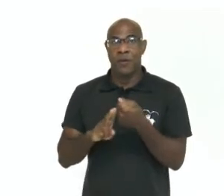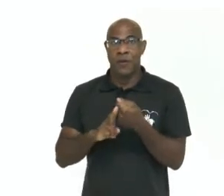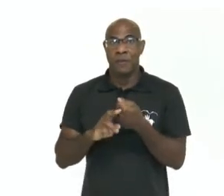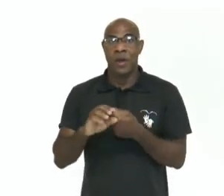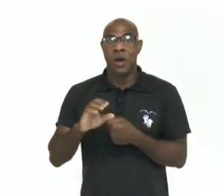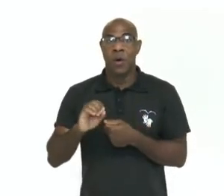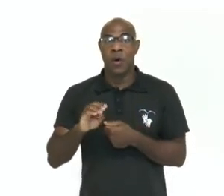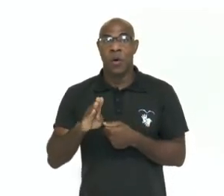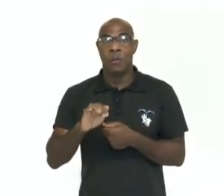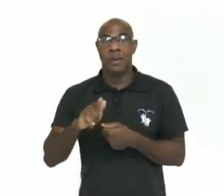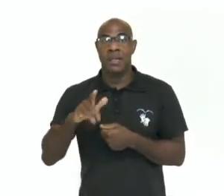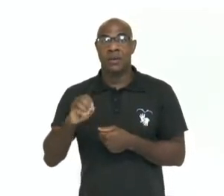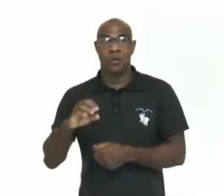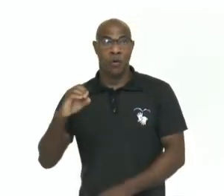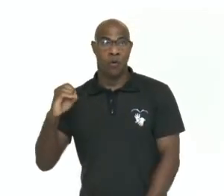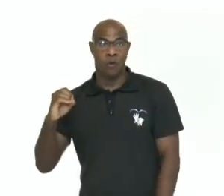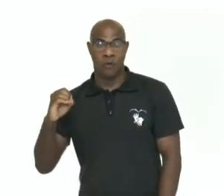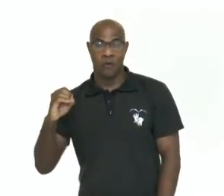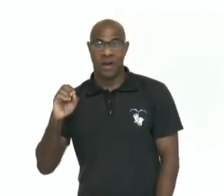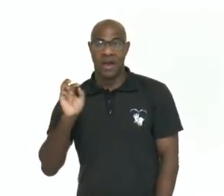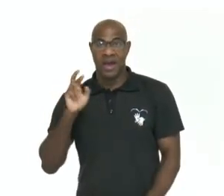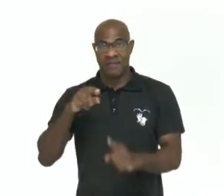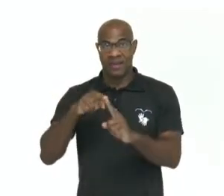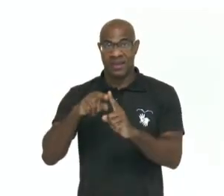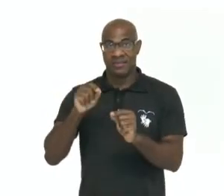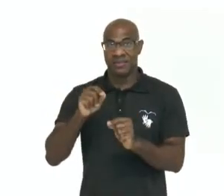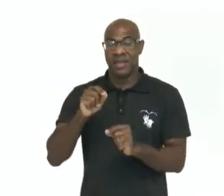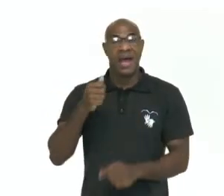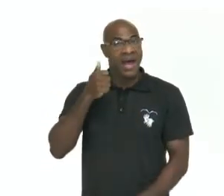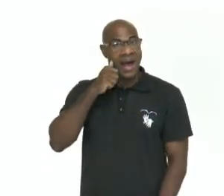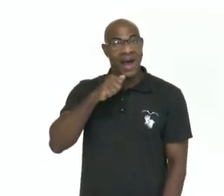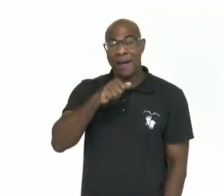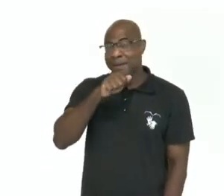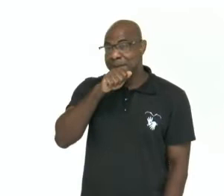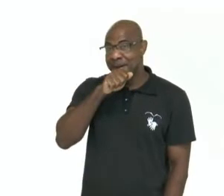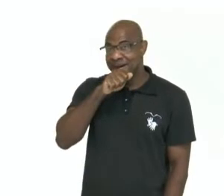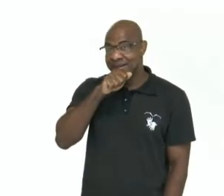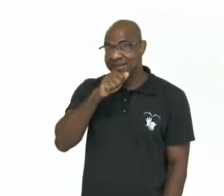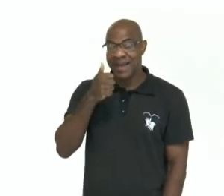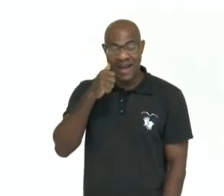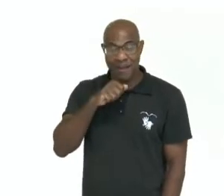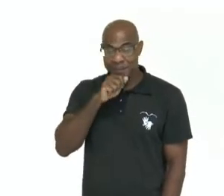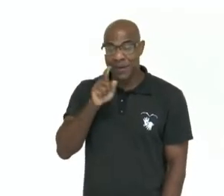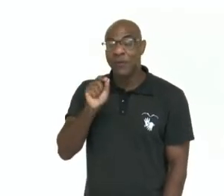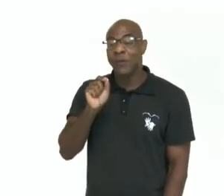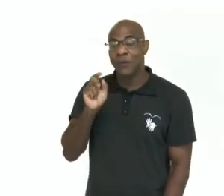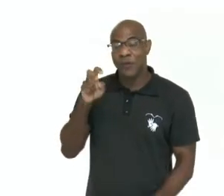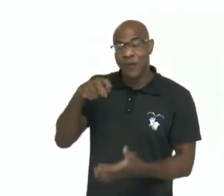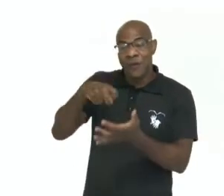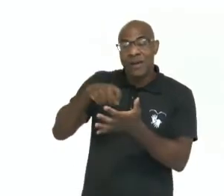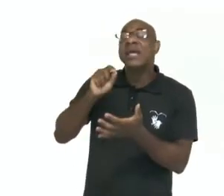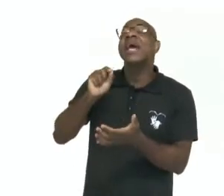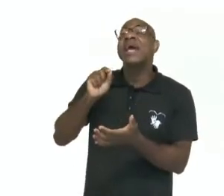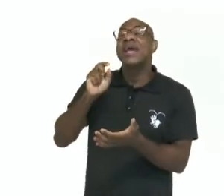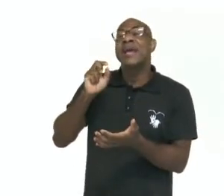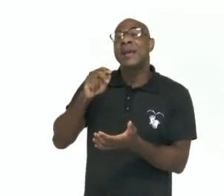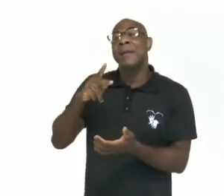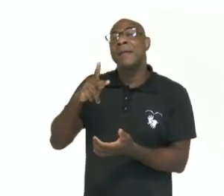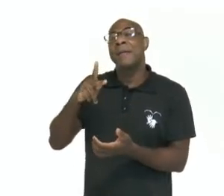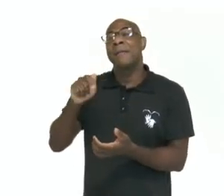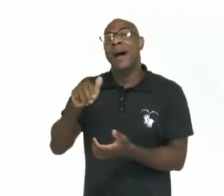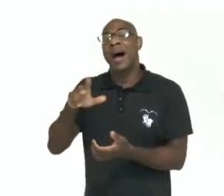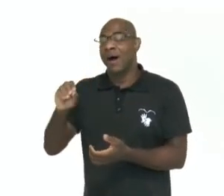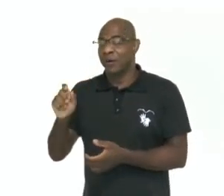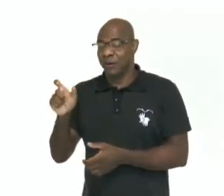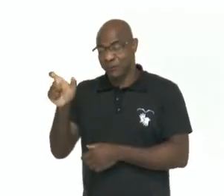nós fazemos essa referência, a mãe botou o quem? Paulo, né? Tá retomando o Paulo ali. Nós temos então uma